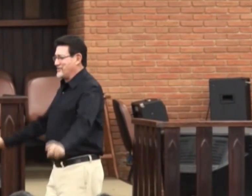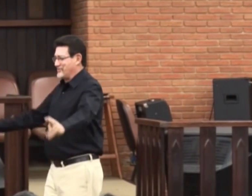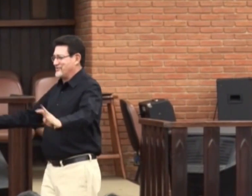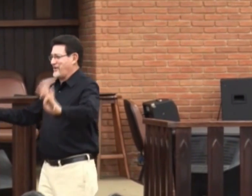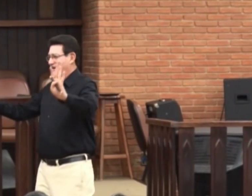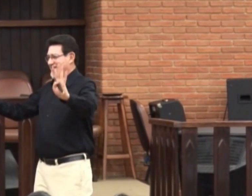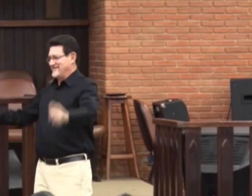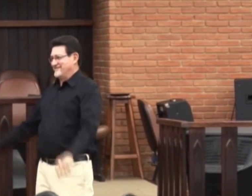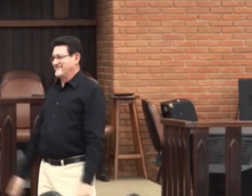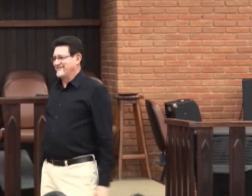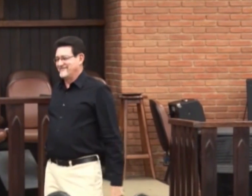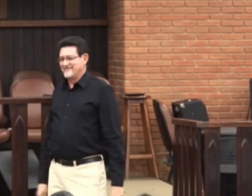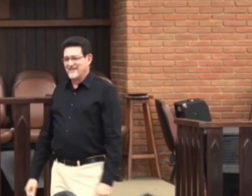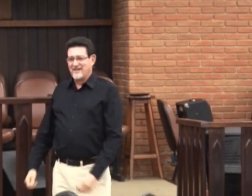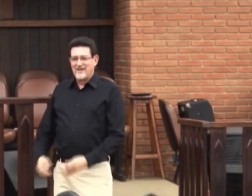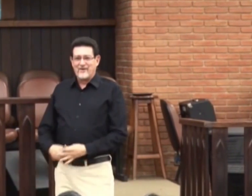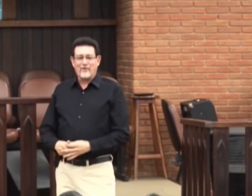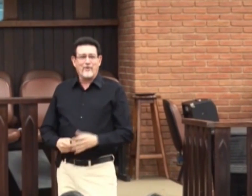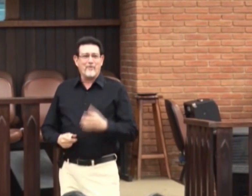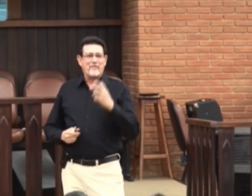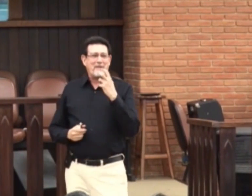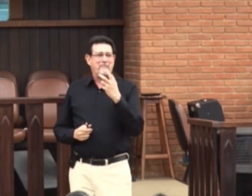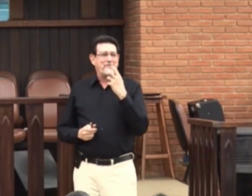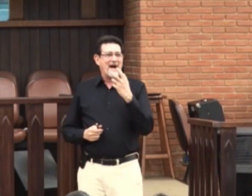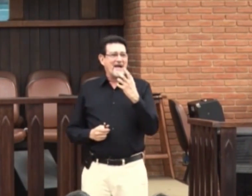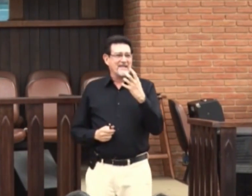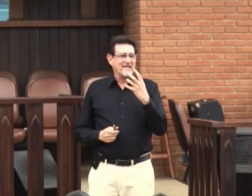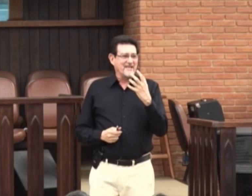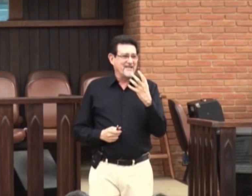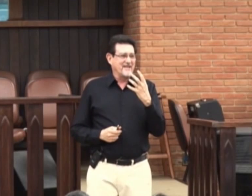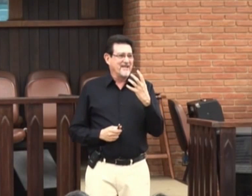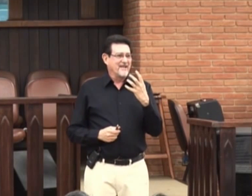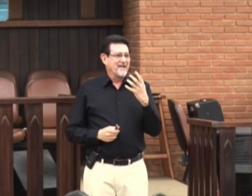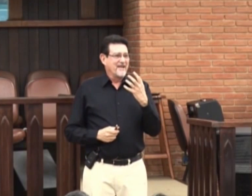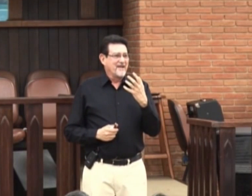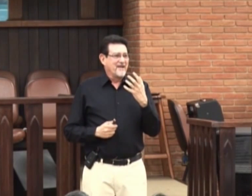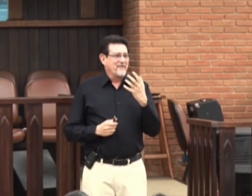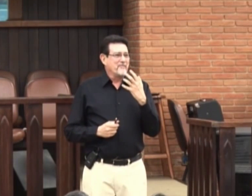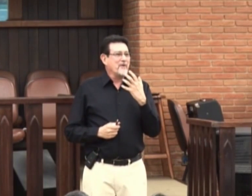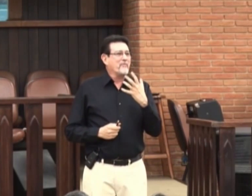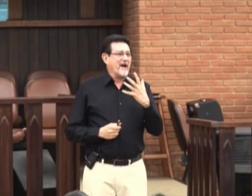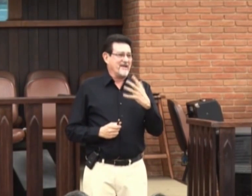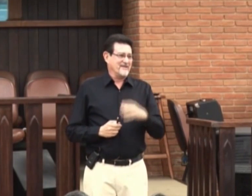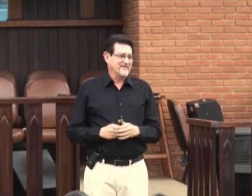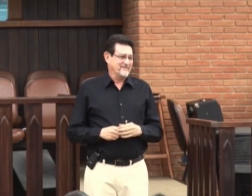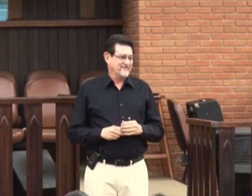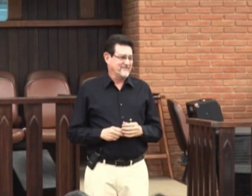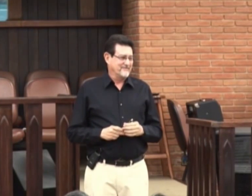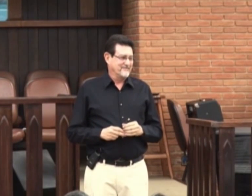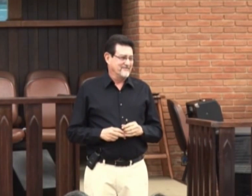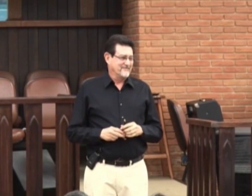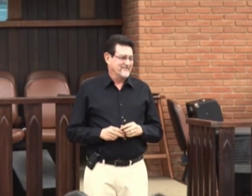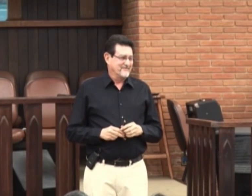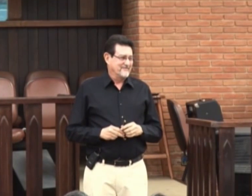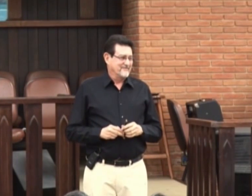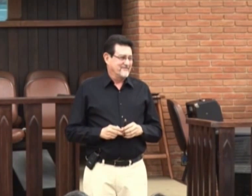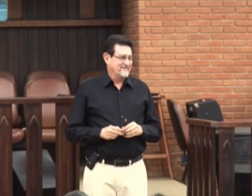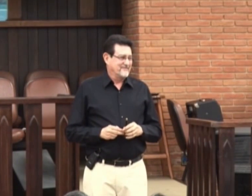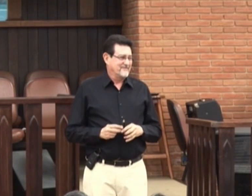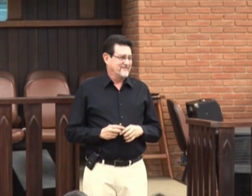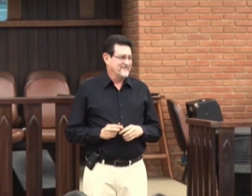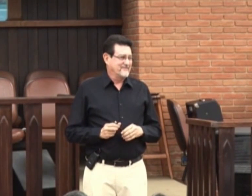Só isso? Só? Oh, papai, meu pai.